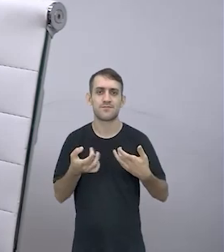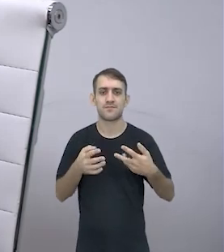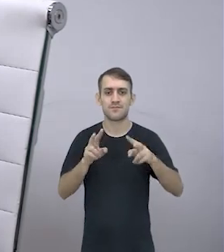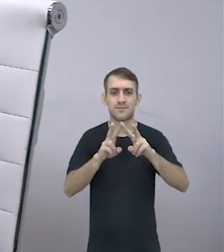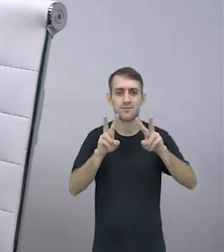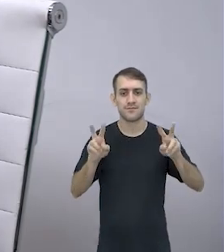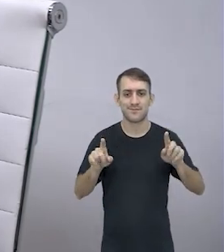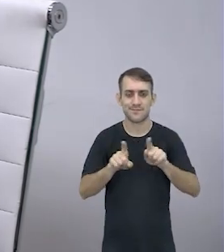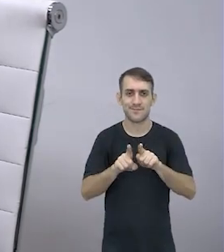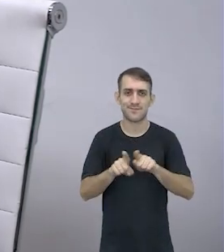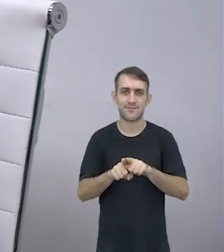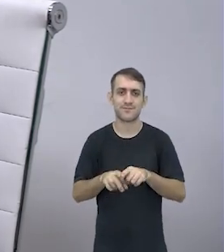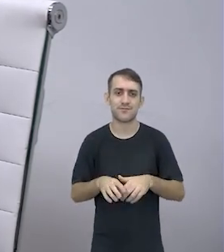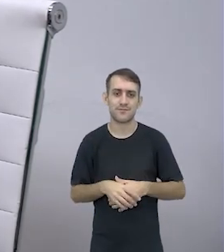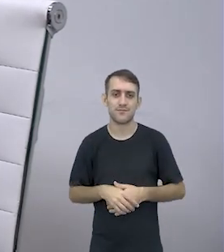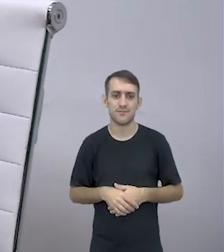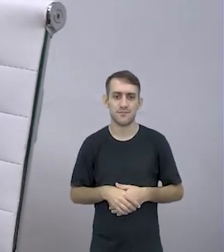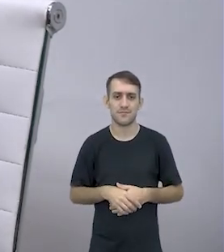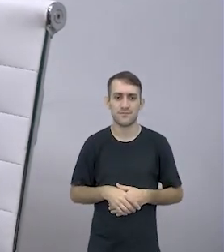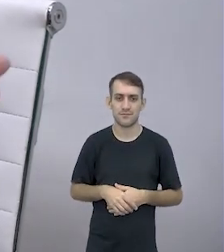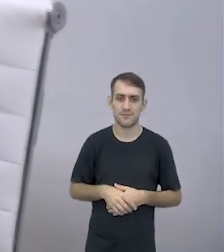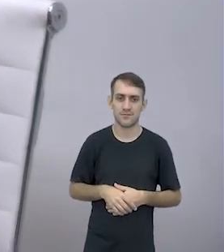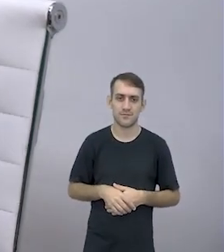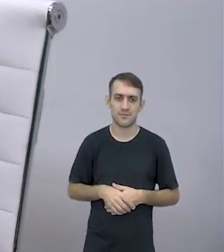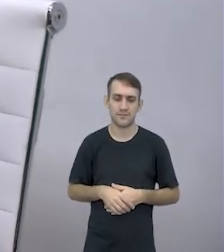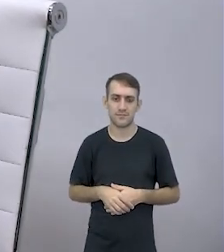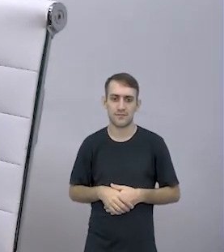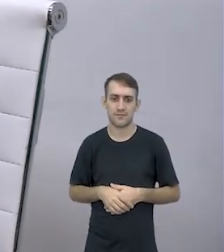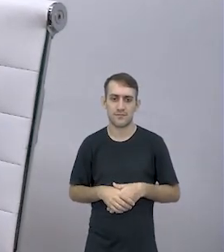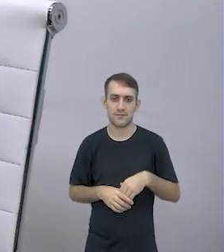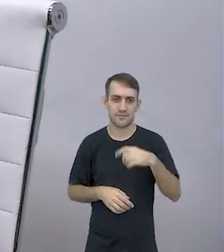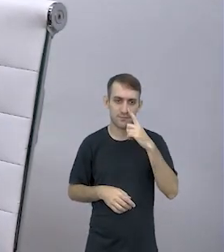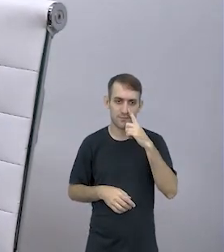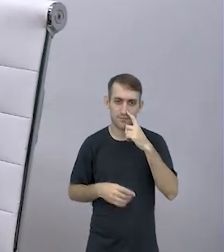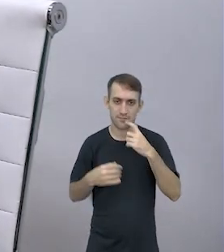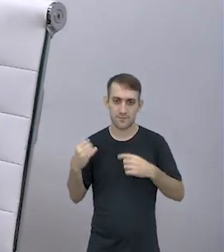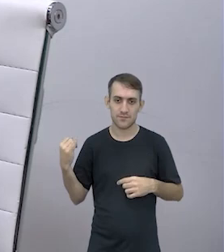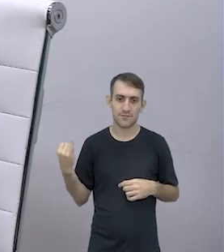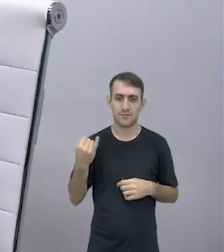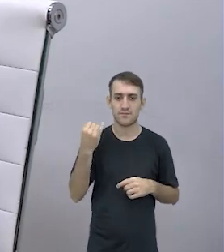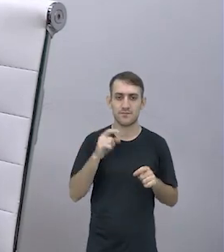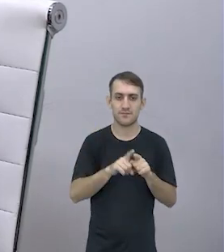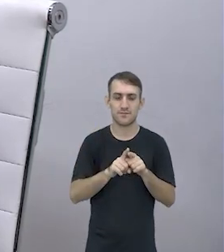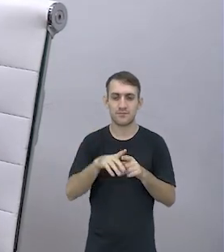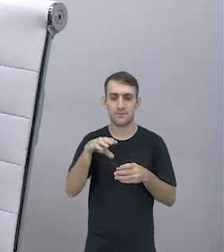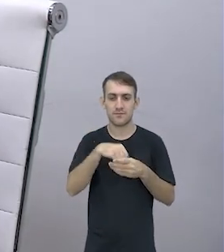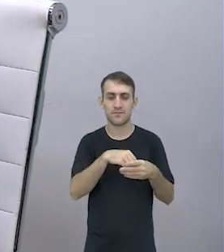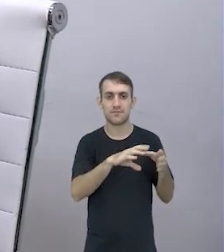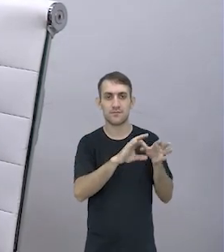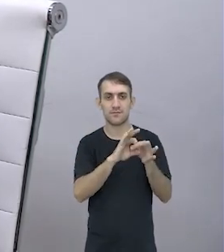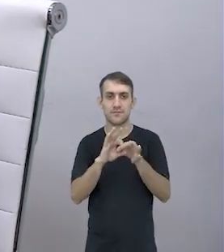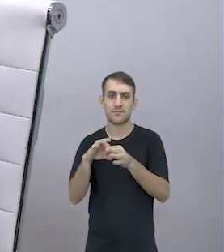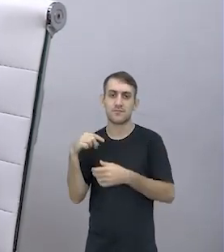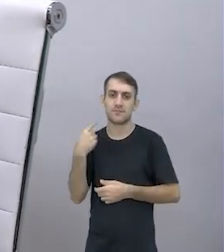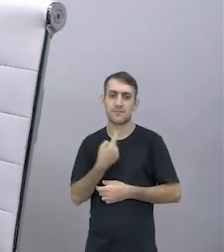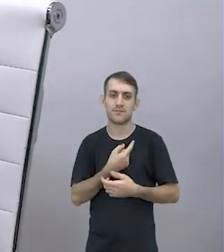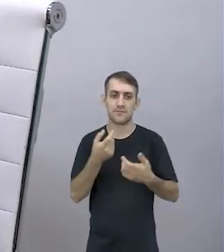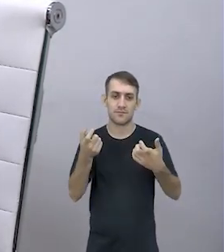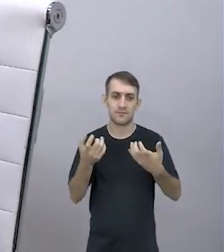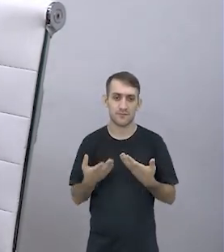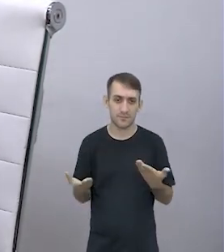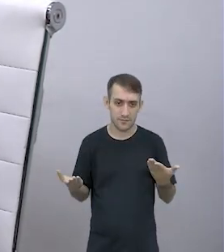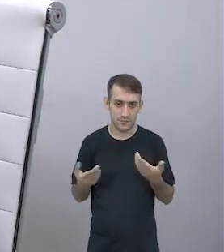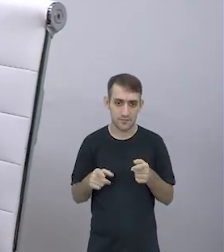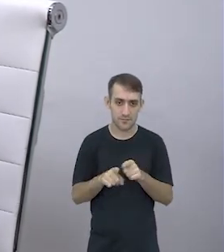parte também. E falar sobre isso é importante dentro desse nosso contexto. E eu vou falar um pouquinho